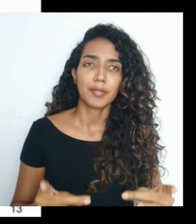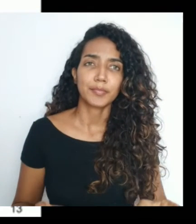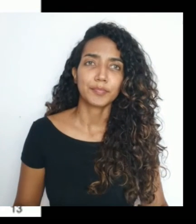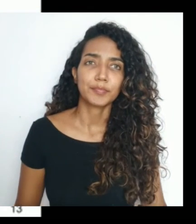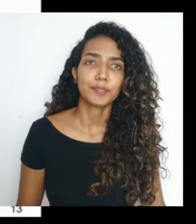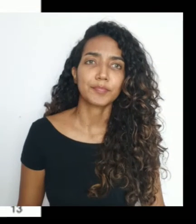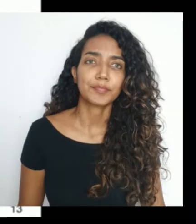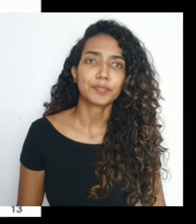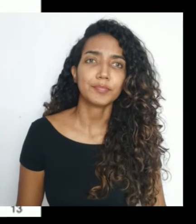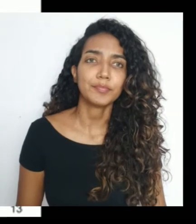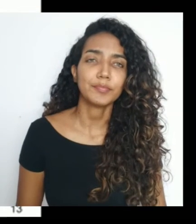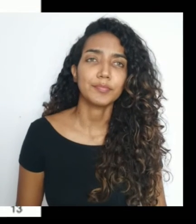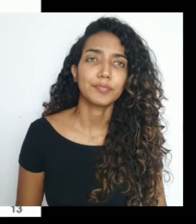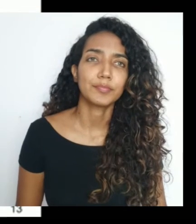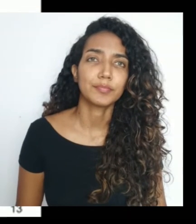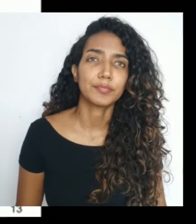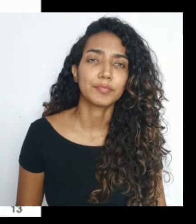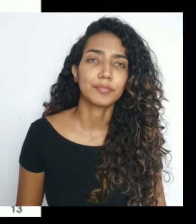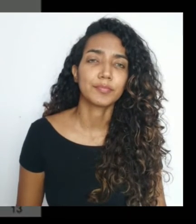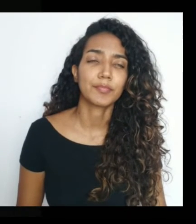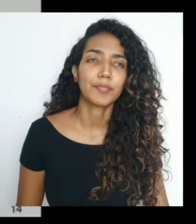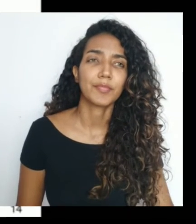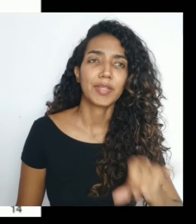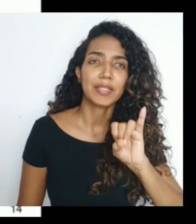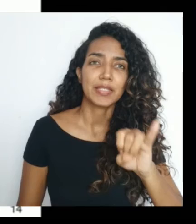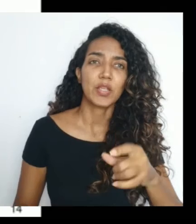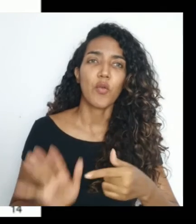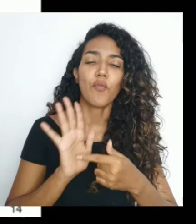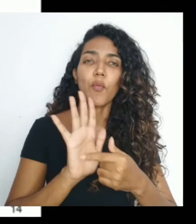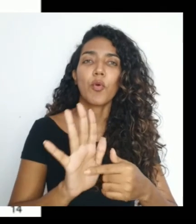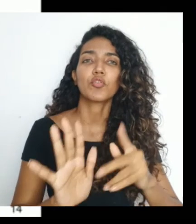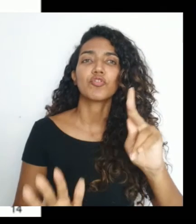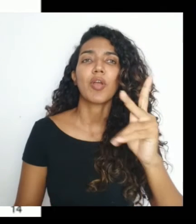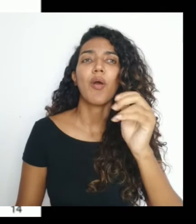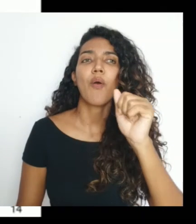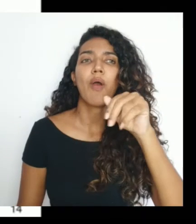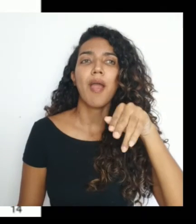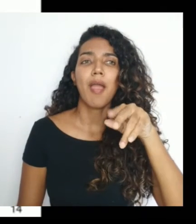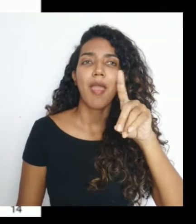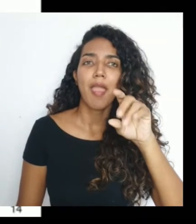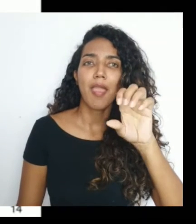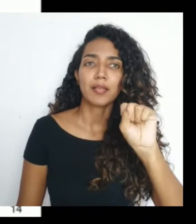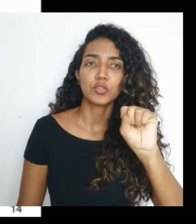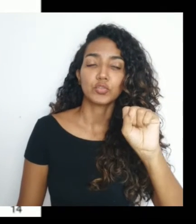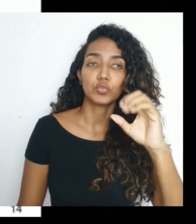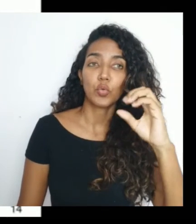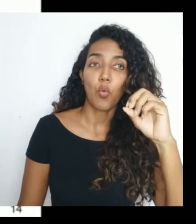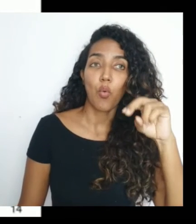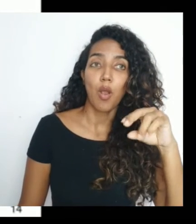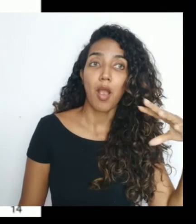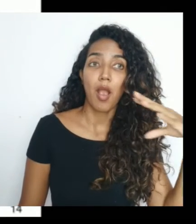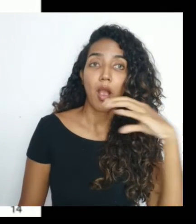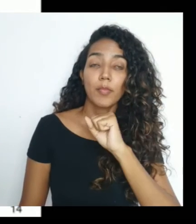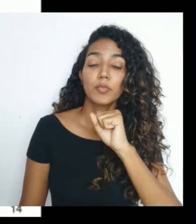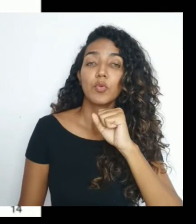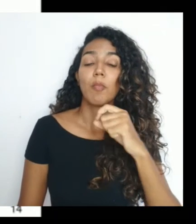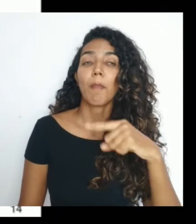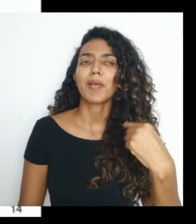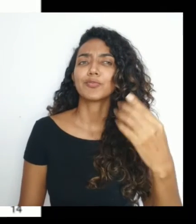mostrar um hands-on rápido para a gente entender os tipos